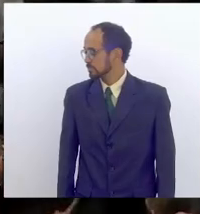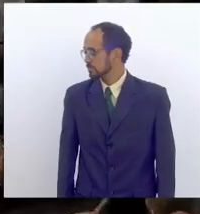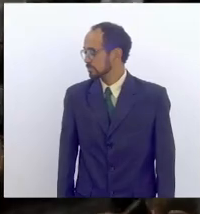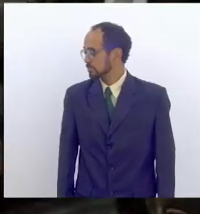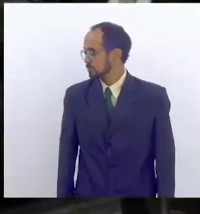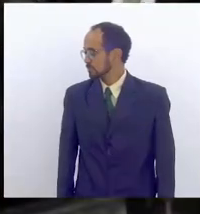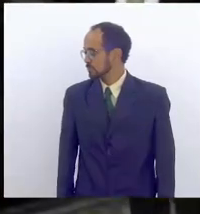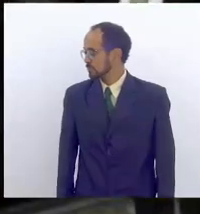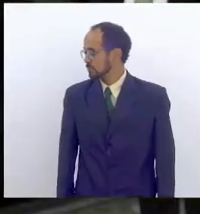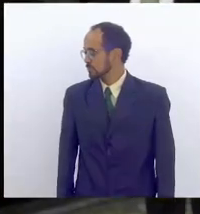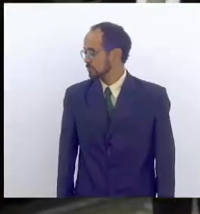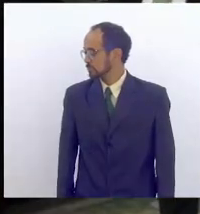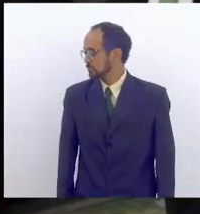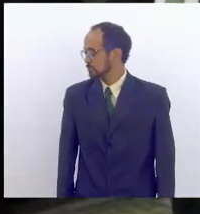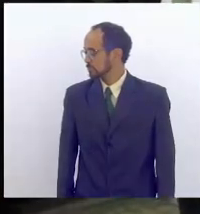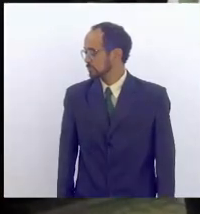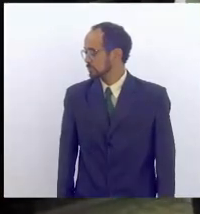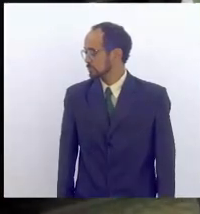depois ainda tem os envelopes.